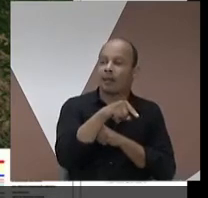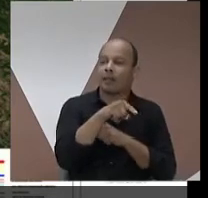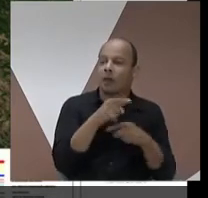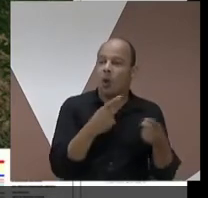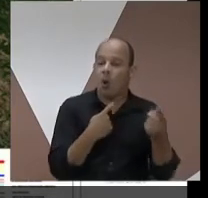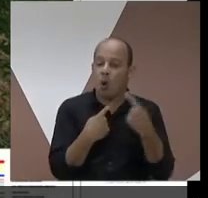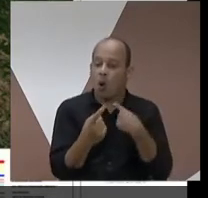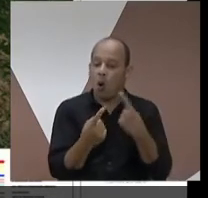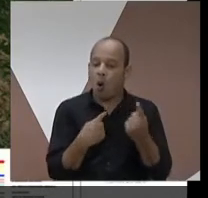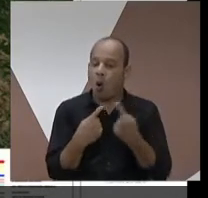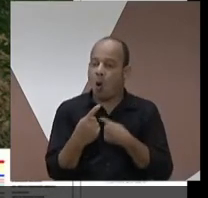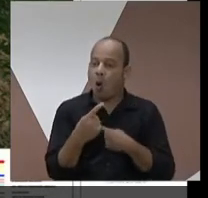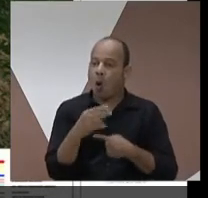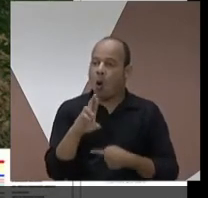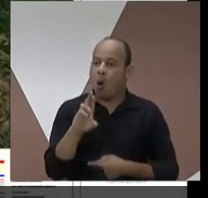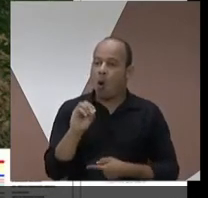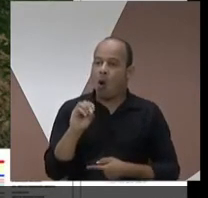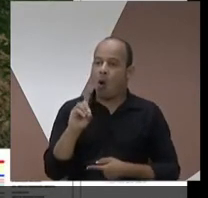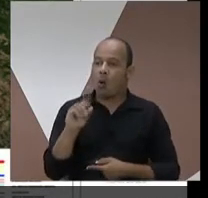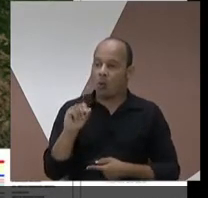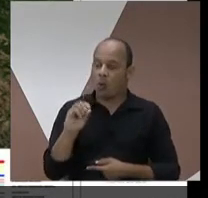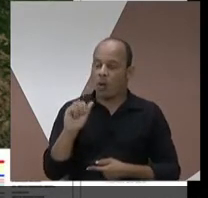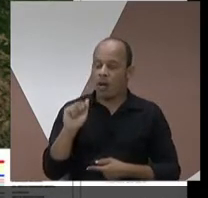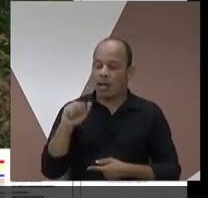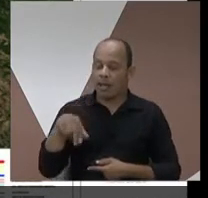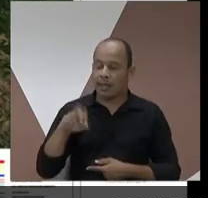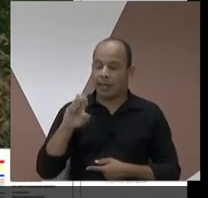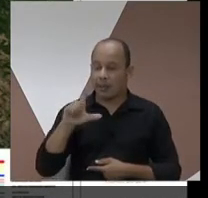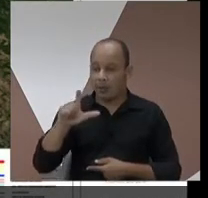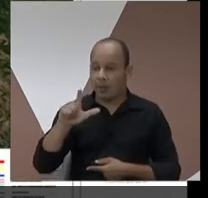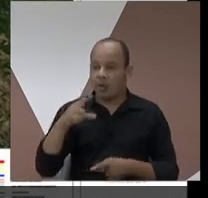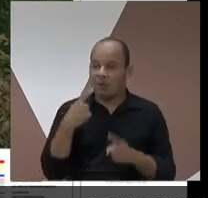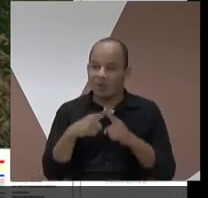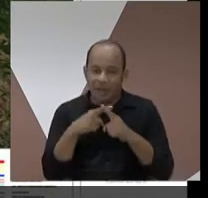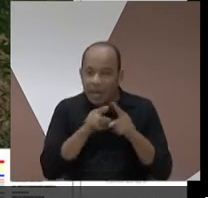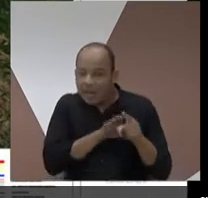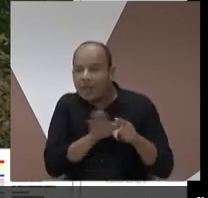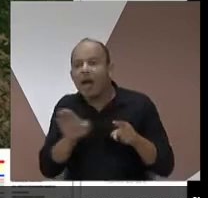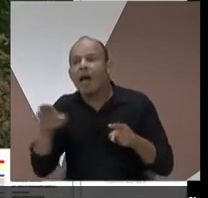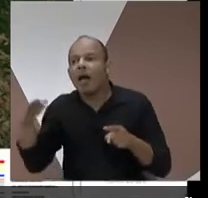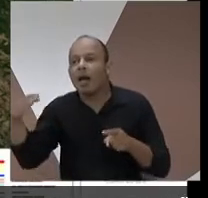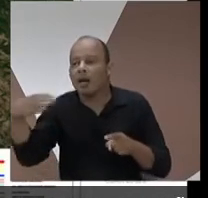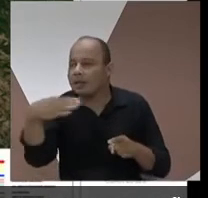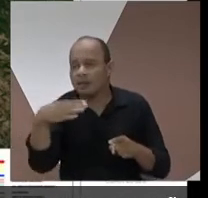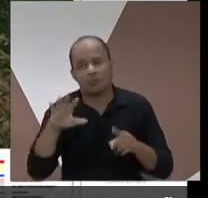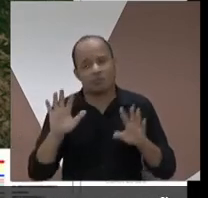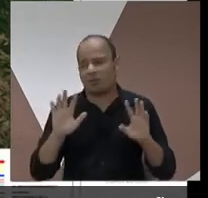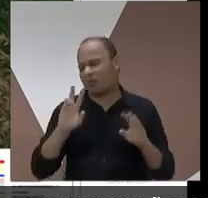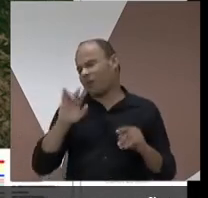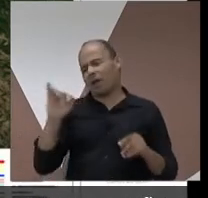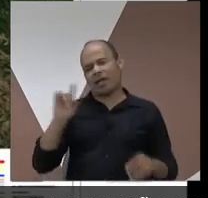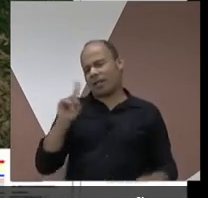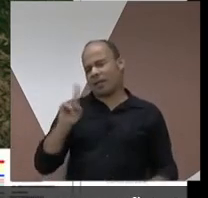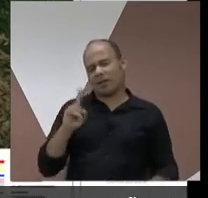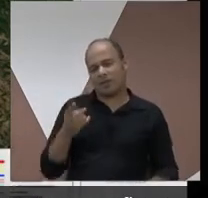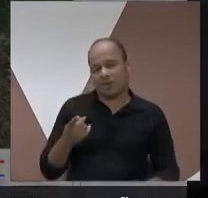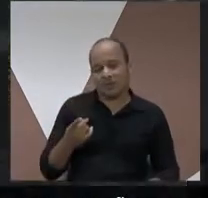porque ninguém vai fazer 60 quilômetros a mais para dar a volta de Belo Horizonte. O Rodoanel